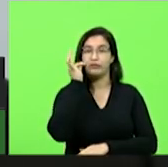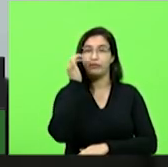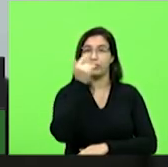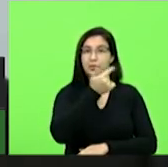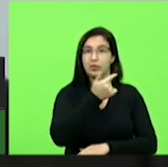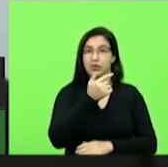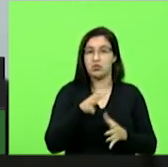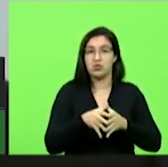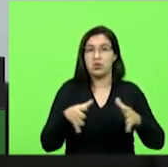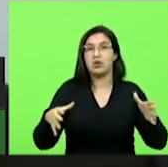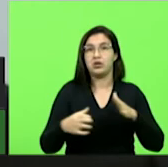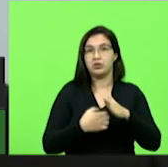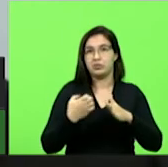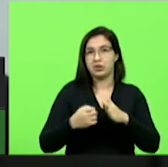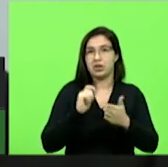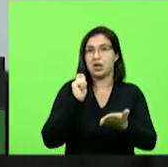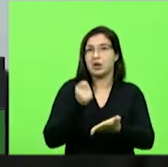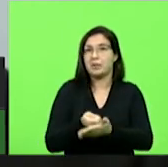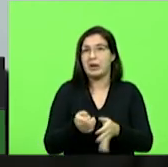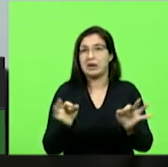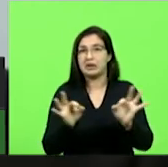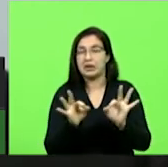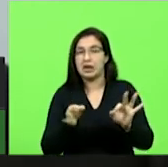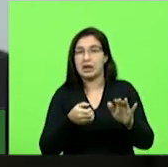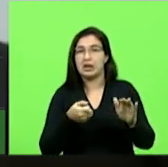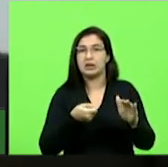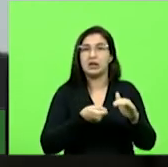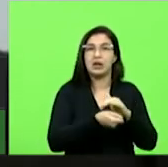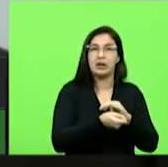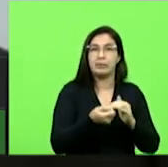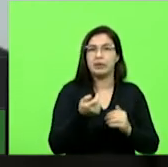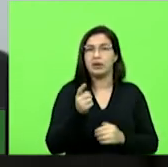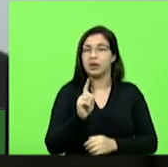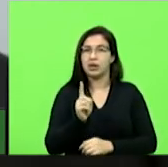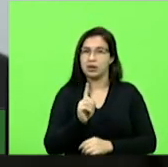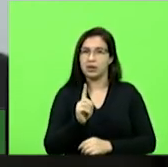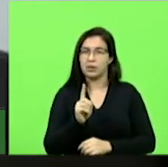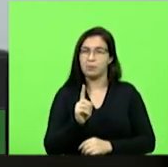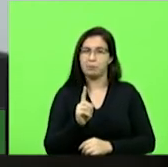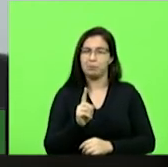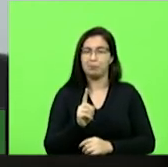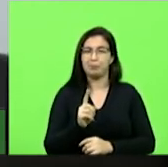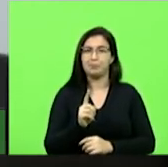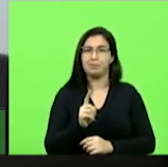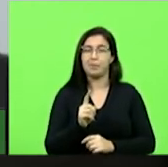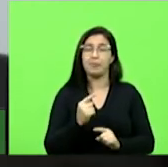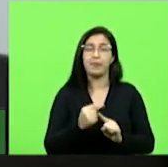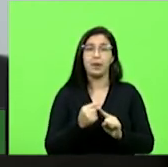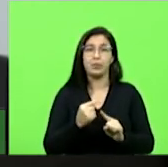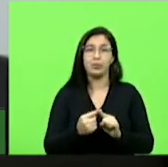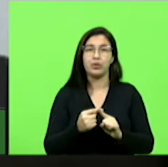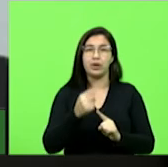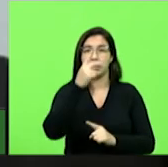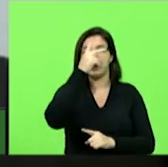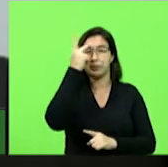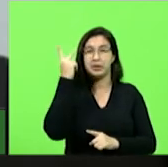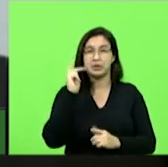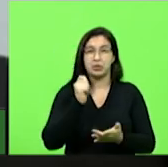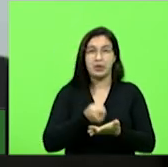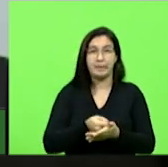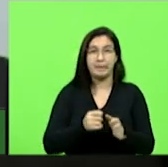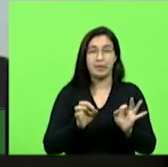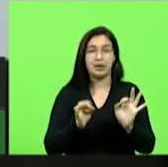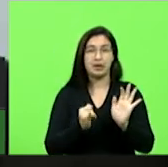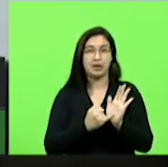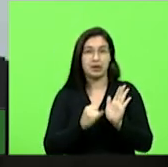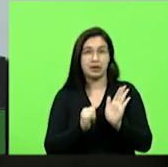que deixa de pagar, aplica em outro, é um pouco sui generis. Por quê? Porque a pessoa vai deixar de pagar o imposto,